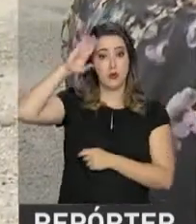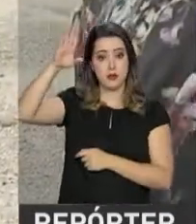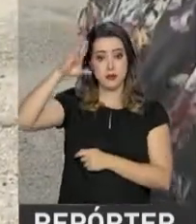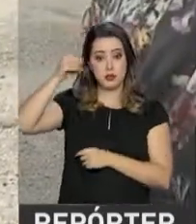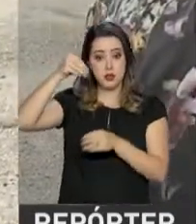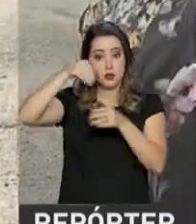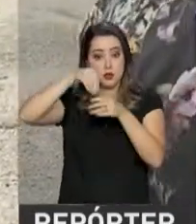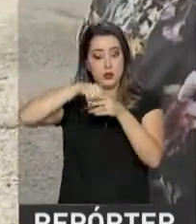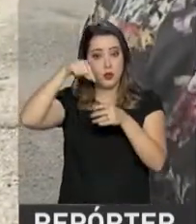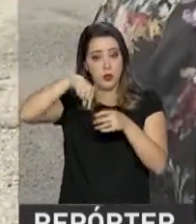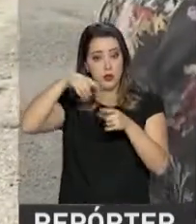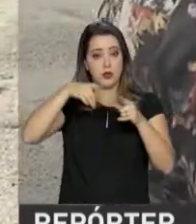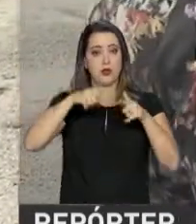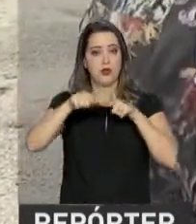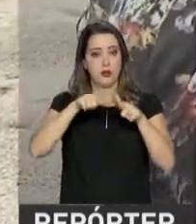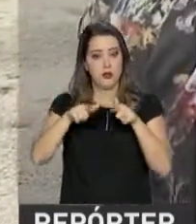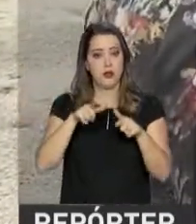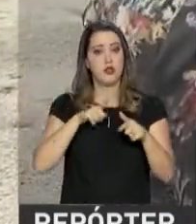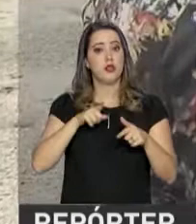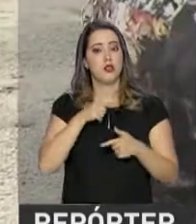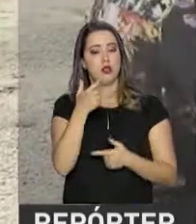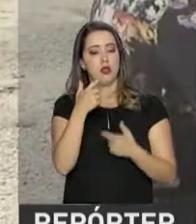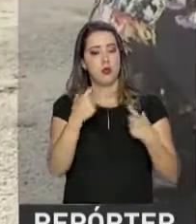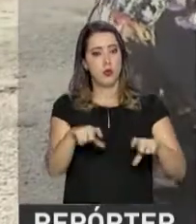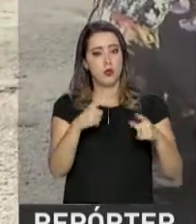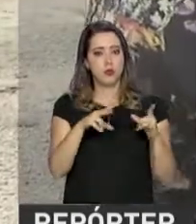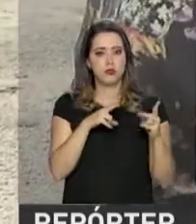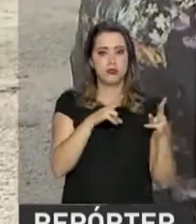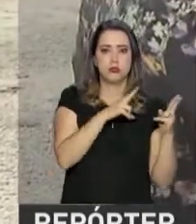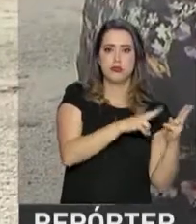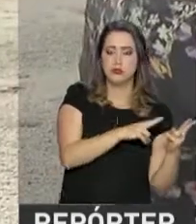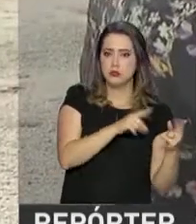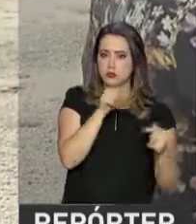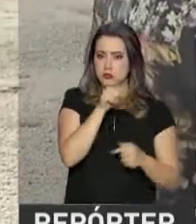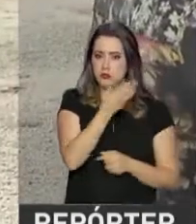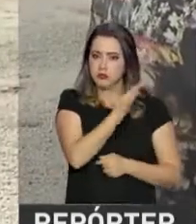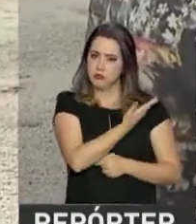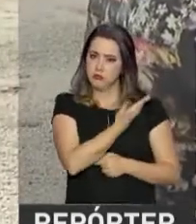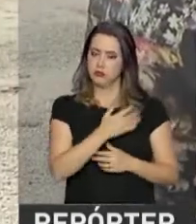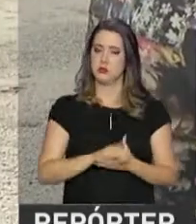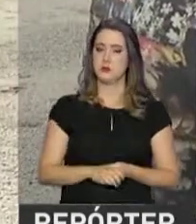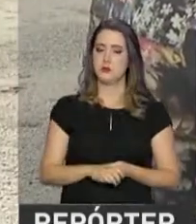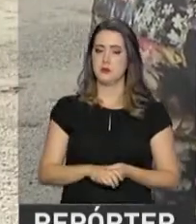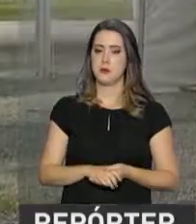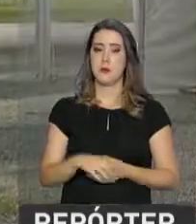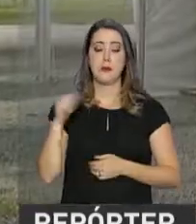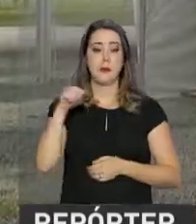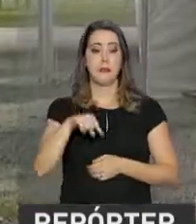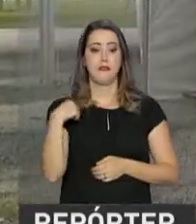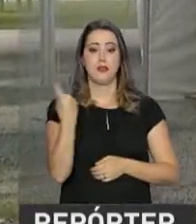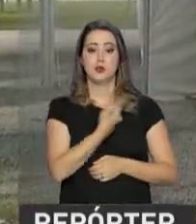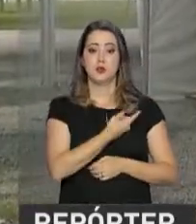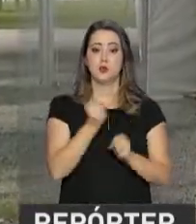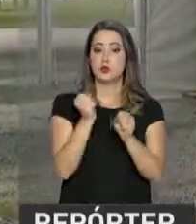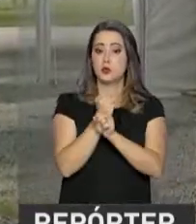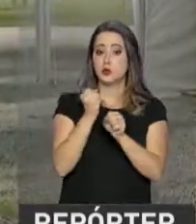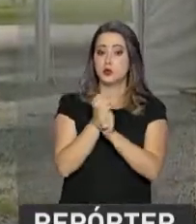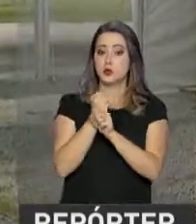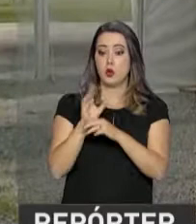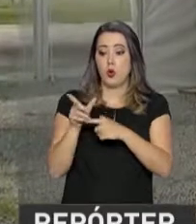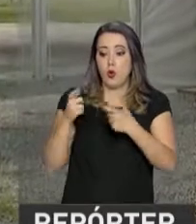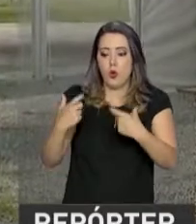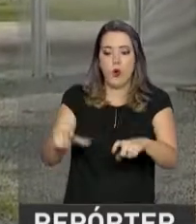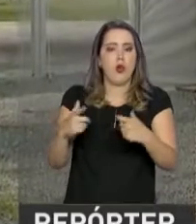aqui na 1ª Brigada de Infantaria Selva? Então, aqui na sede da 1ª Brigada de Infantaria de Selva, nós estamos construindo uma área de